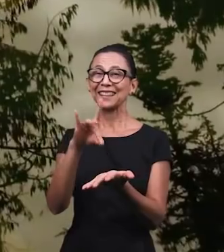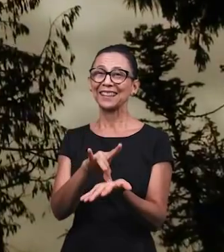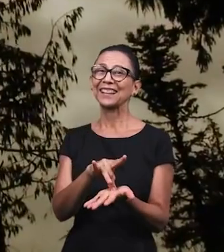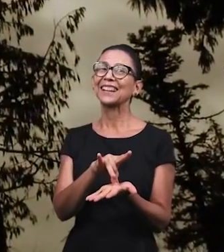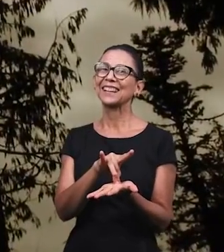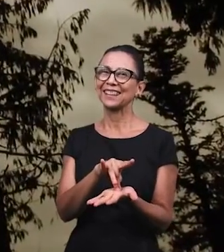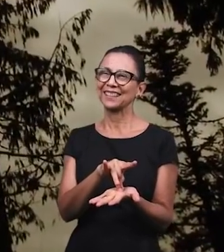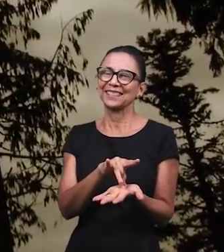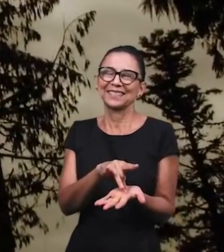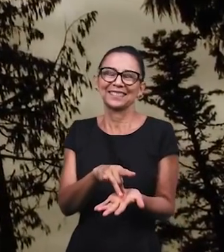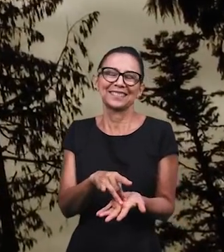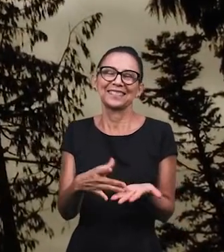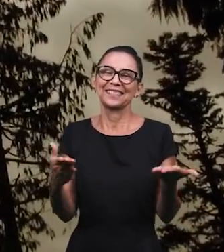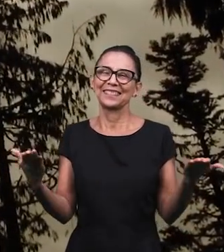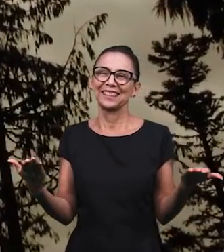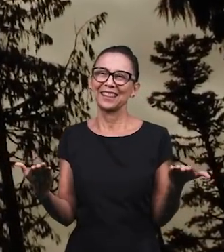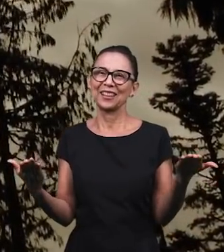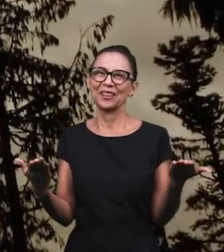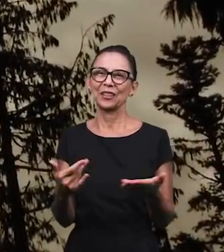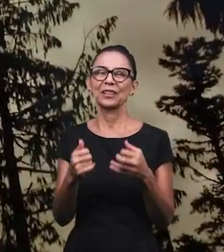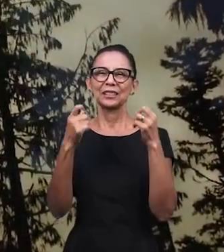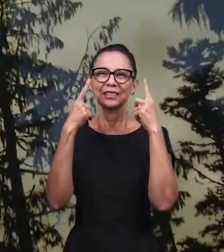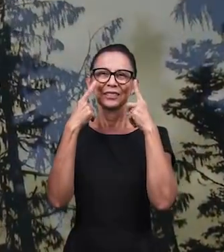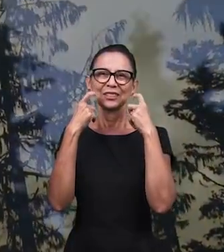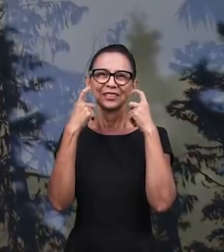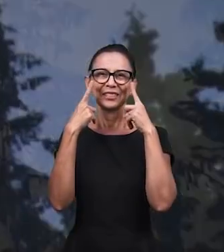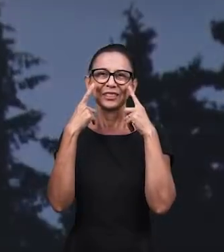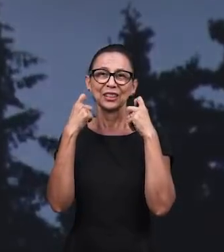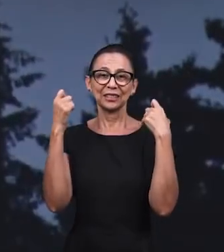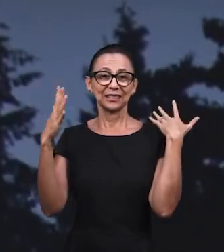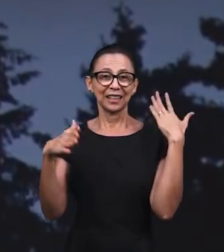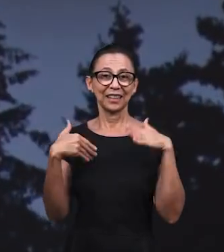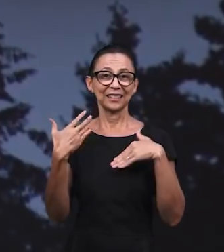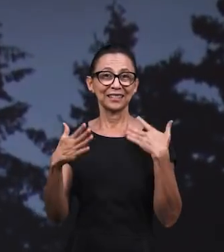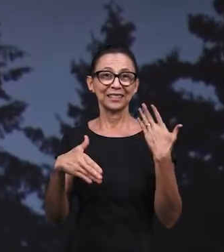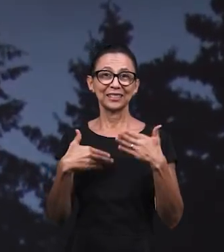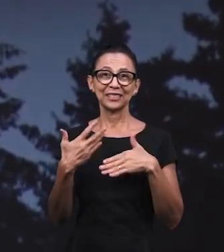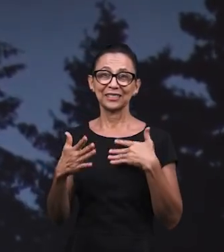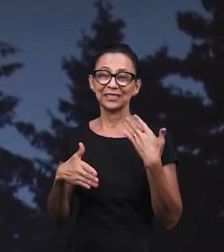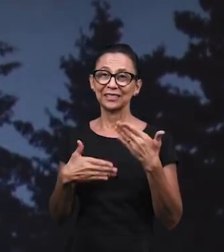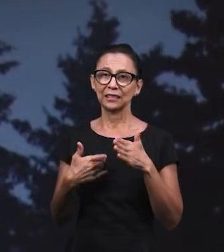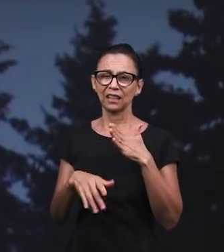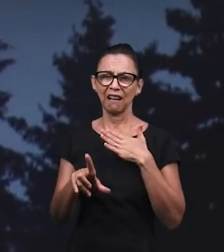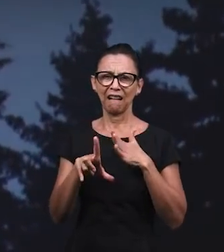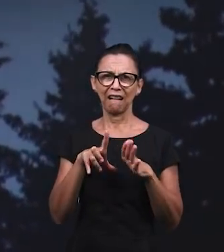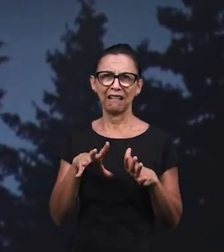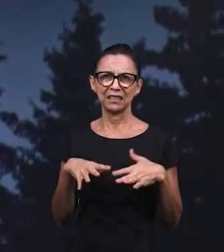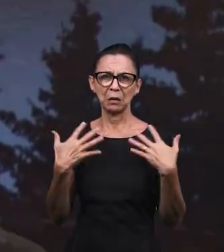Glória a Deus.